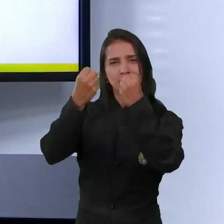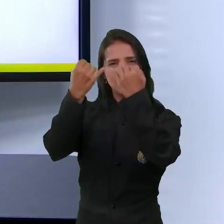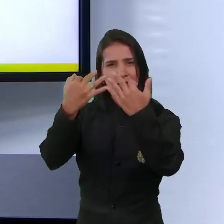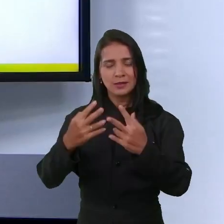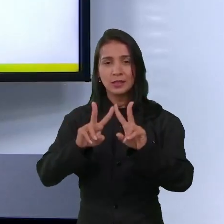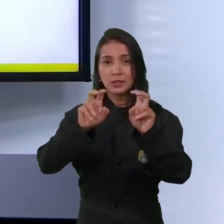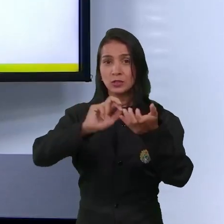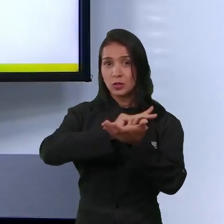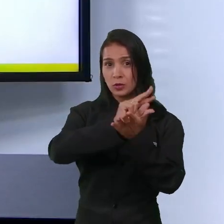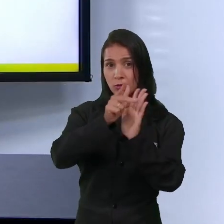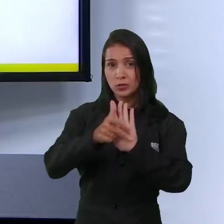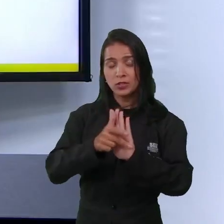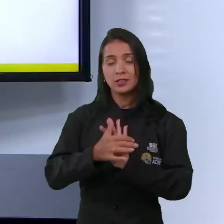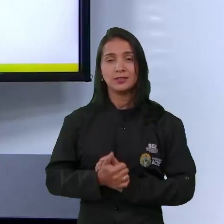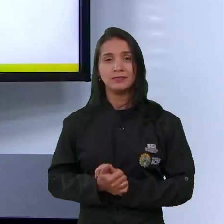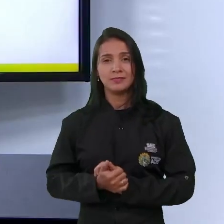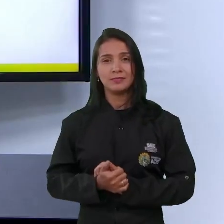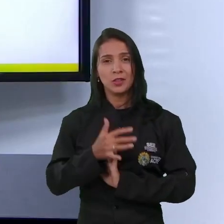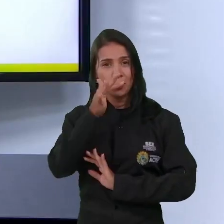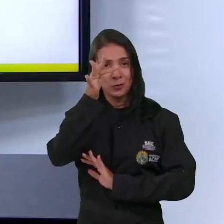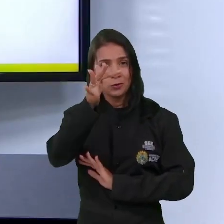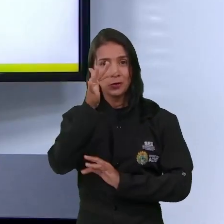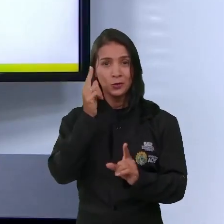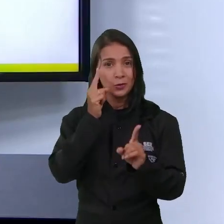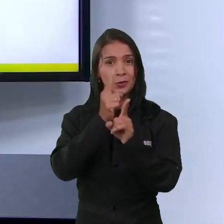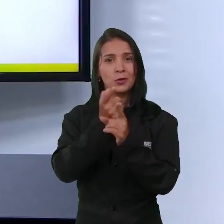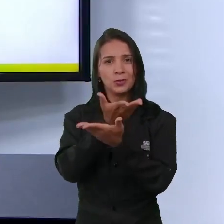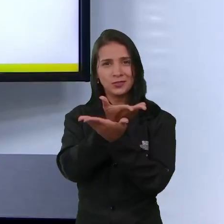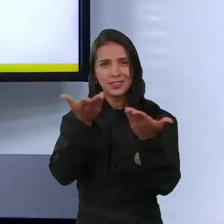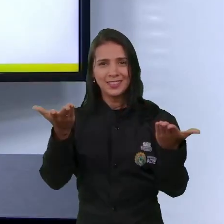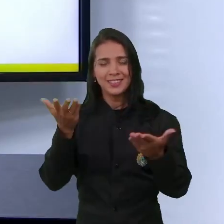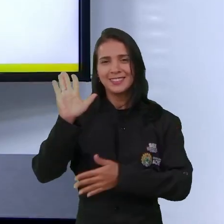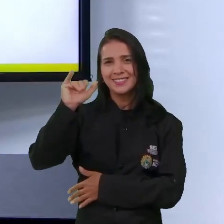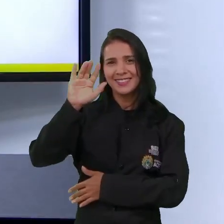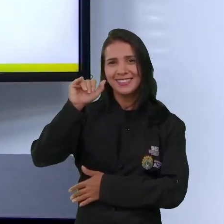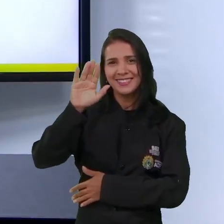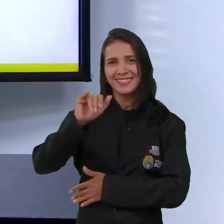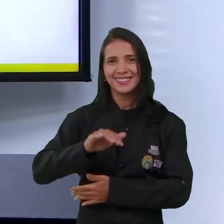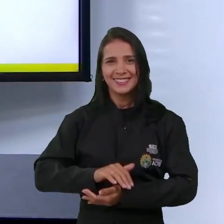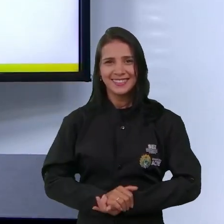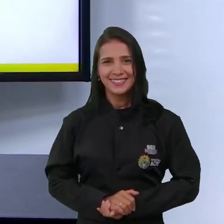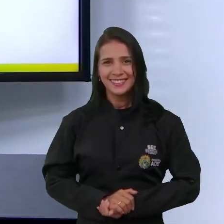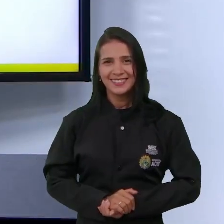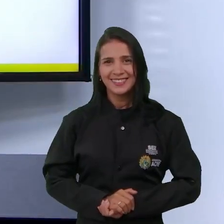e esses gêneros. E eu conto com vocês também nas nossas próximas aulas. Tchau, tchau!